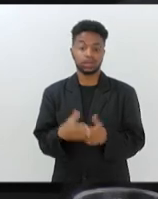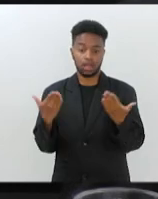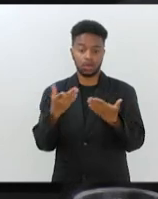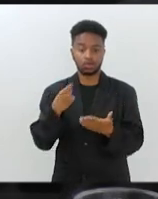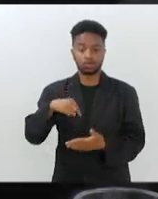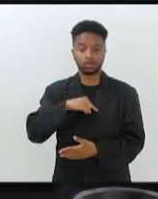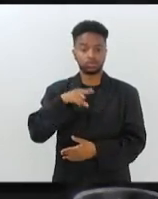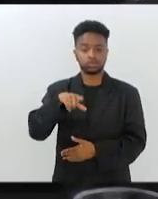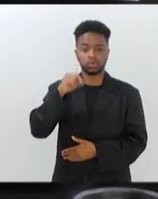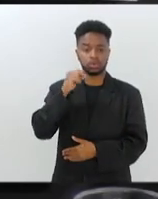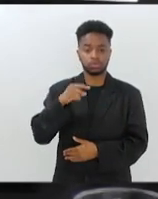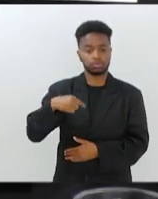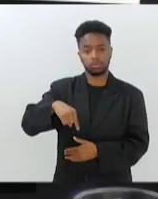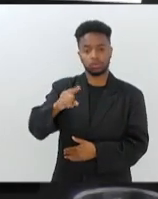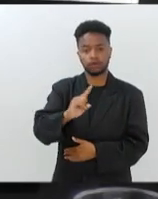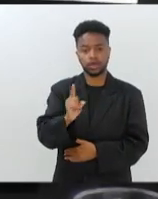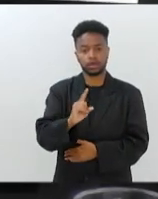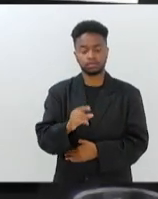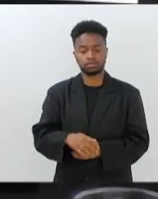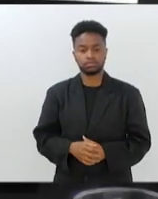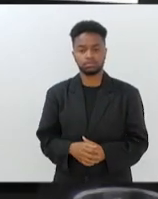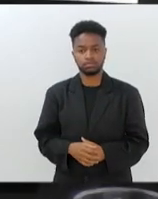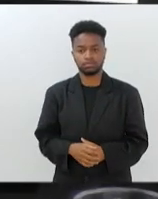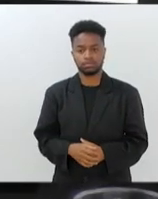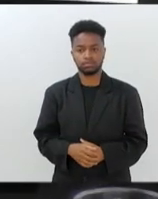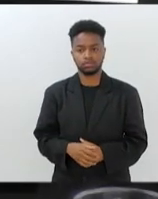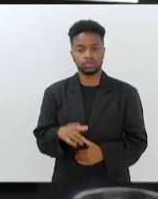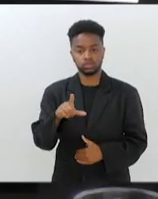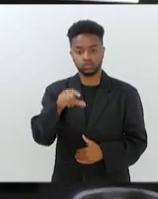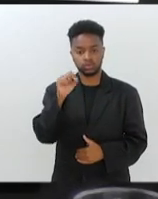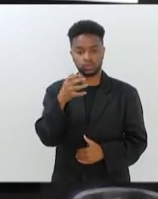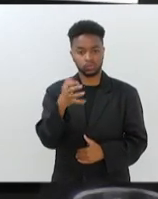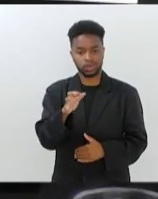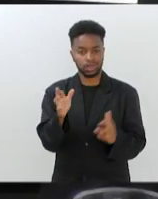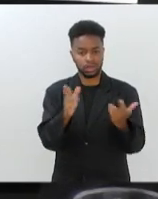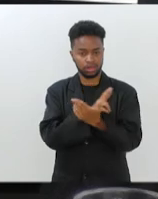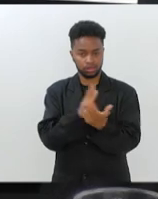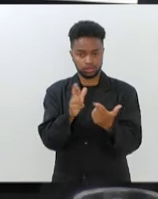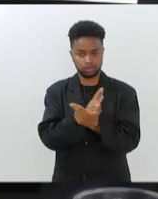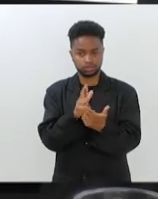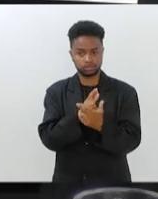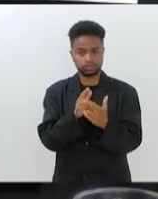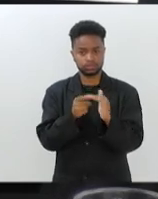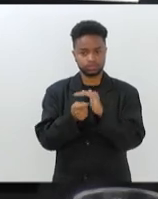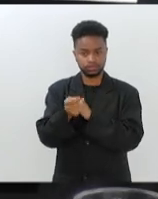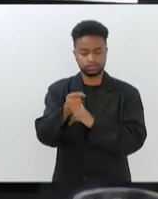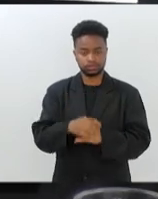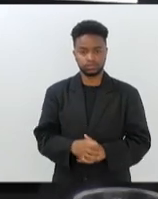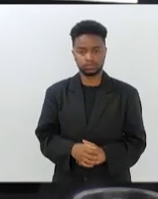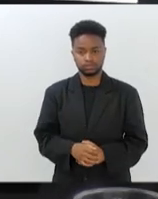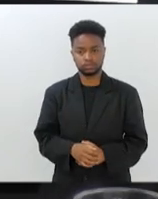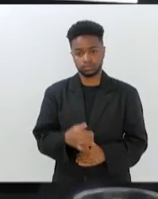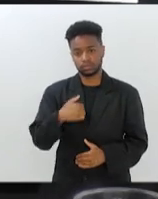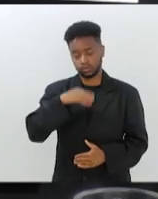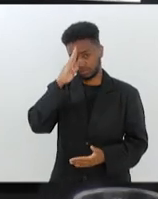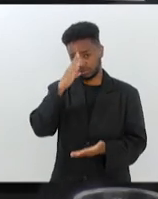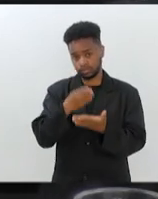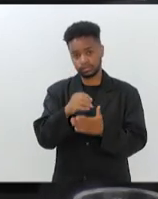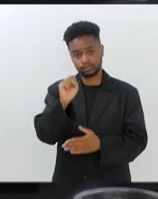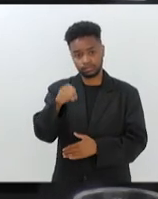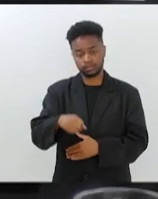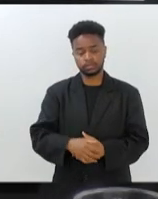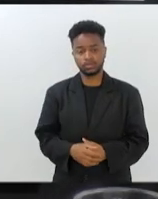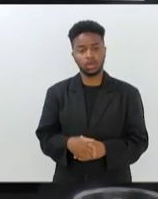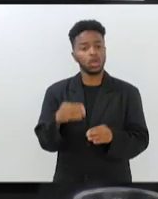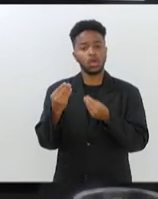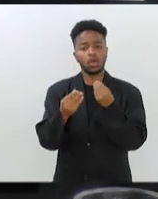em não mandar ninguém optou em não fazer relacionamento com com investidores potenciais pro Rio acredito que sim e como vai ser